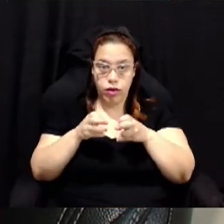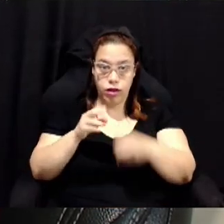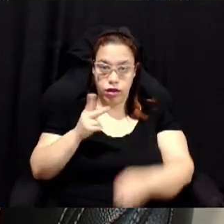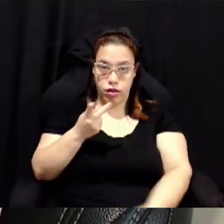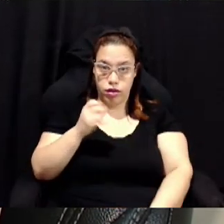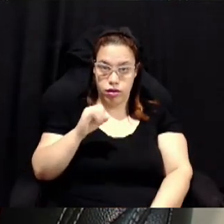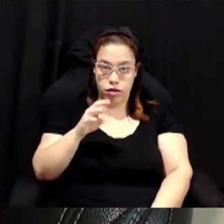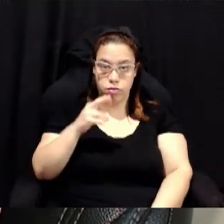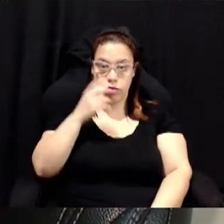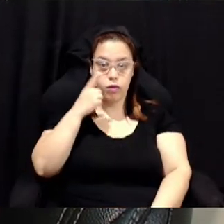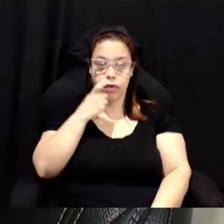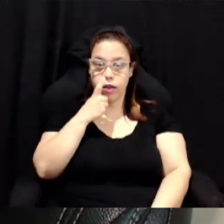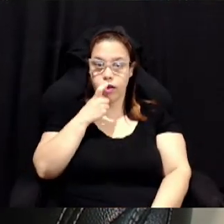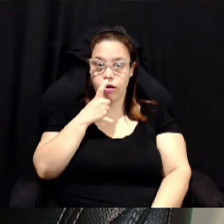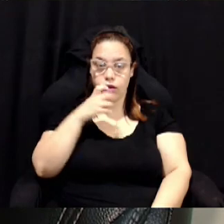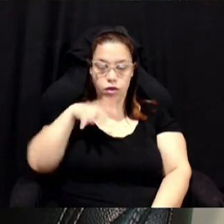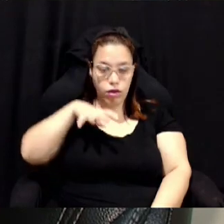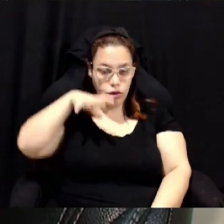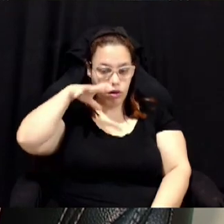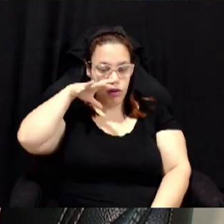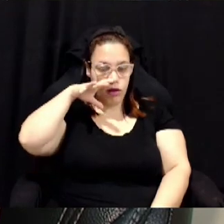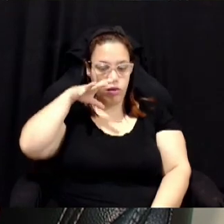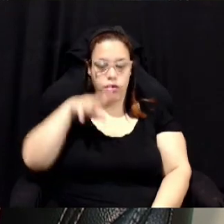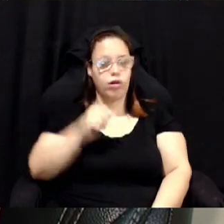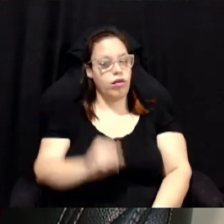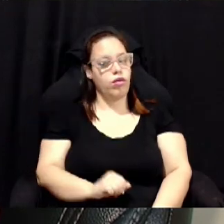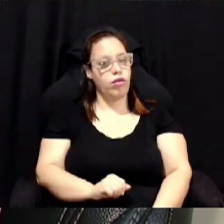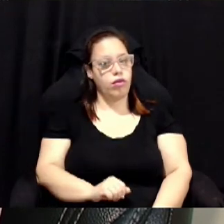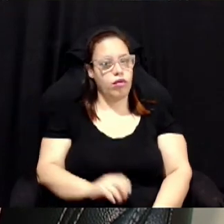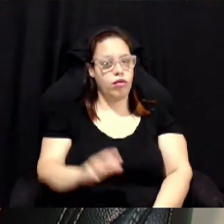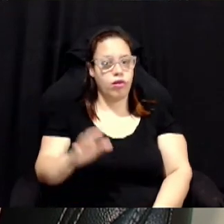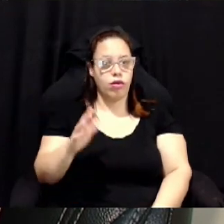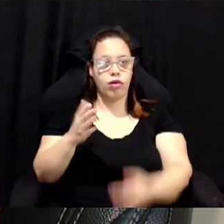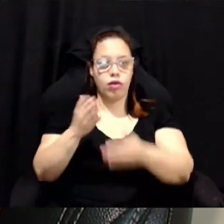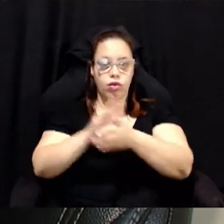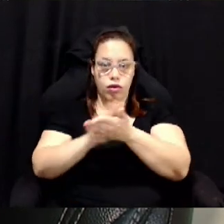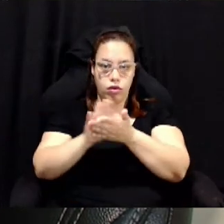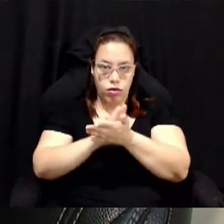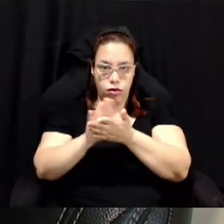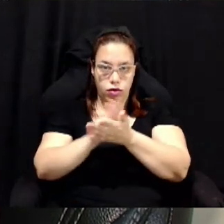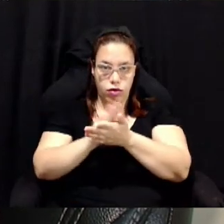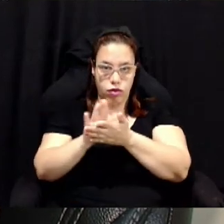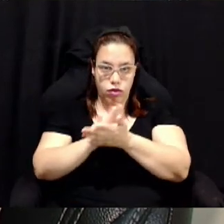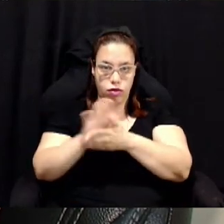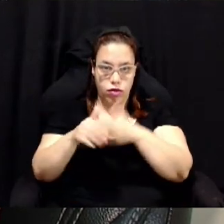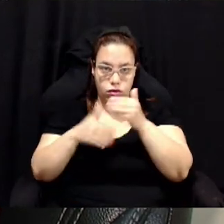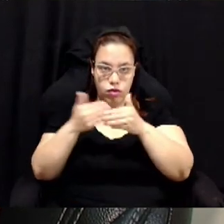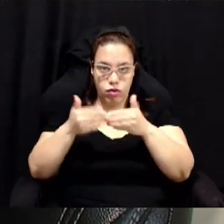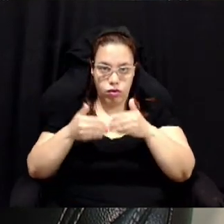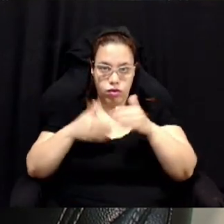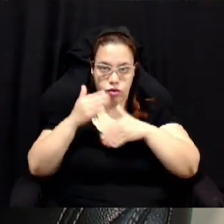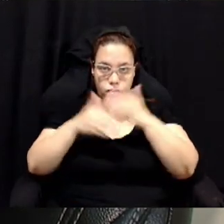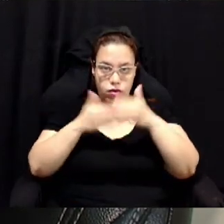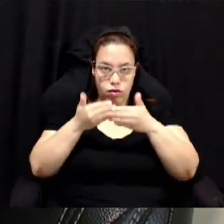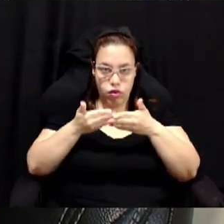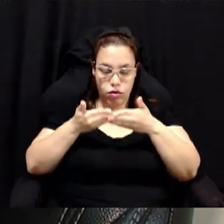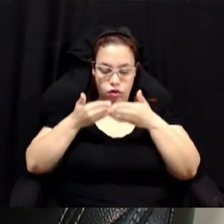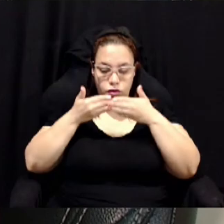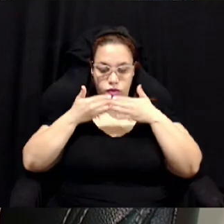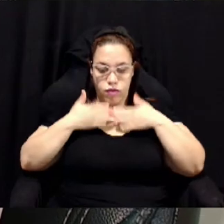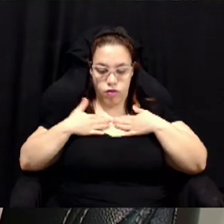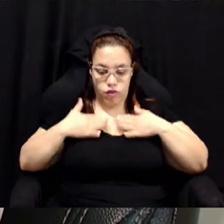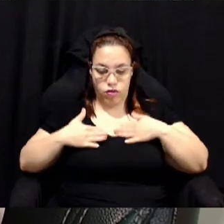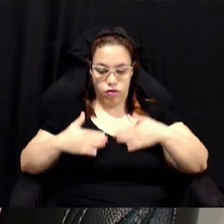vermelho, respiração, tem que ir com um pano molhado, né, para jogar água no animal. Molhar um pano, enrolar para resfriar o animal e aí procurar uma